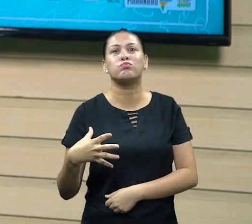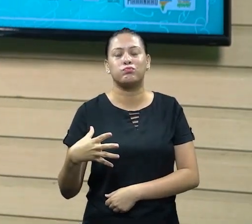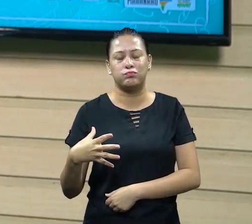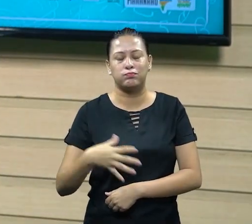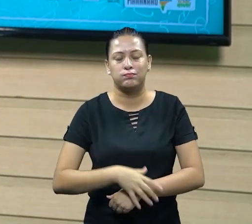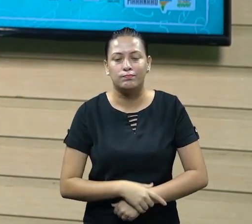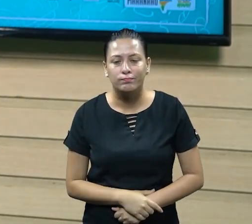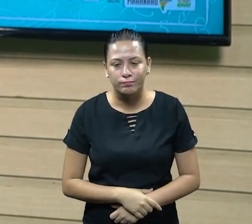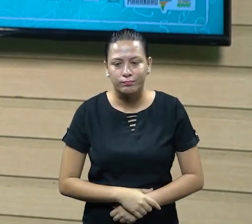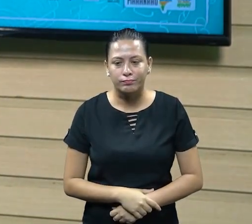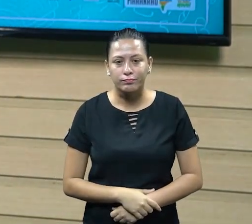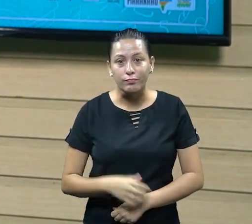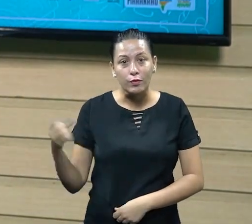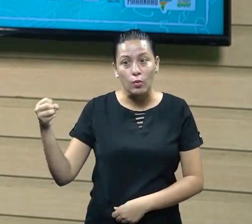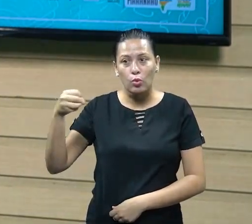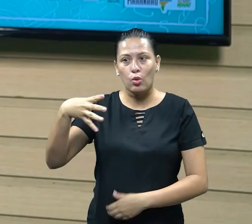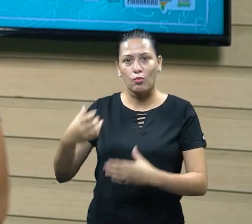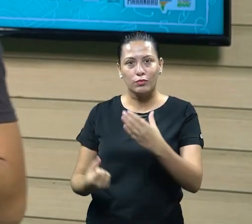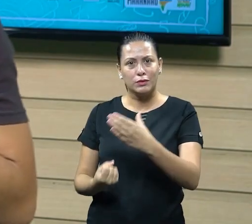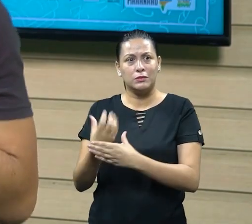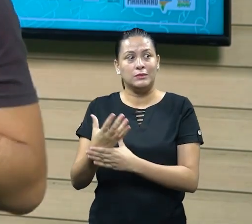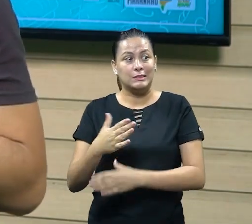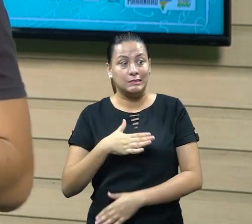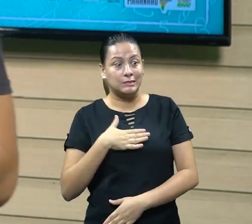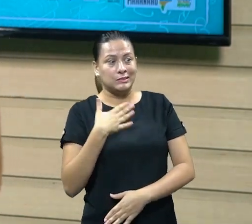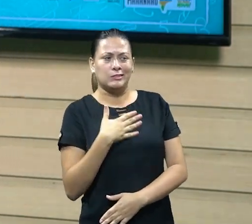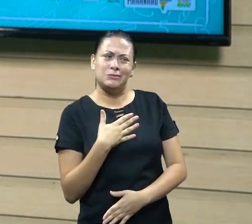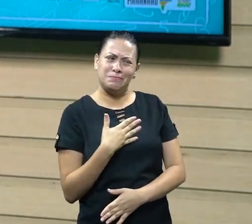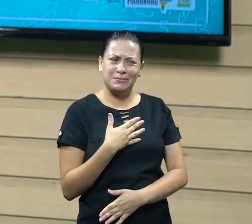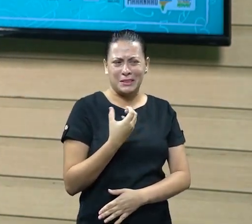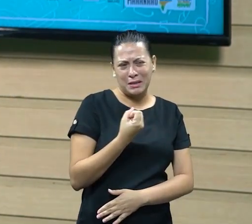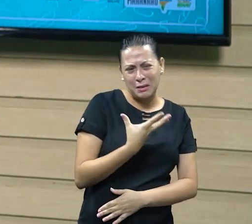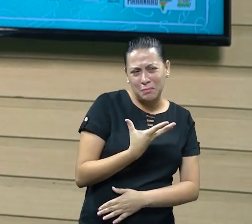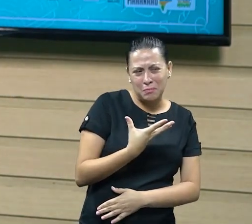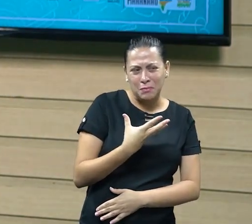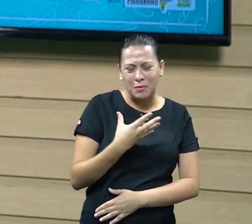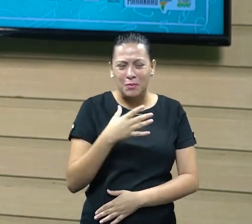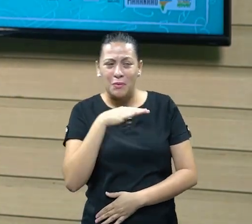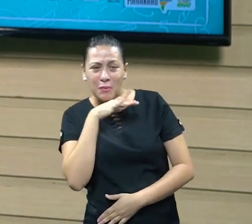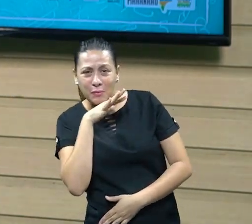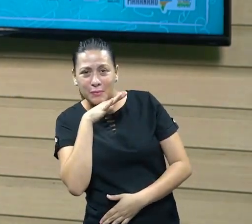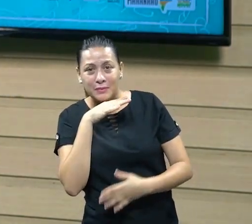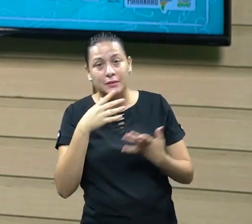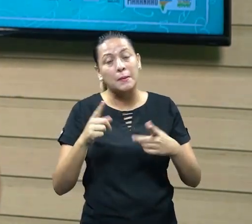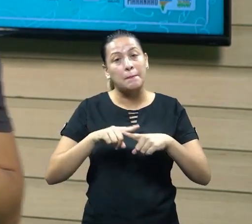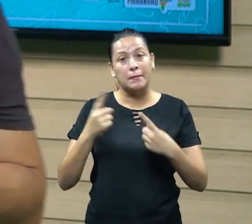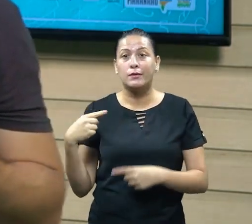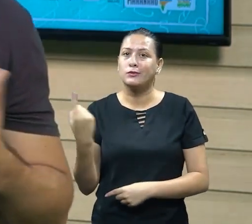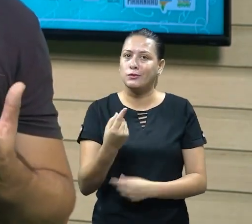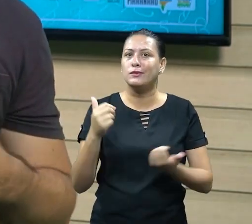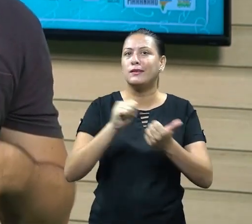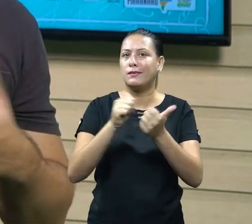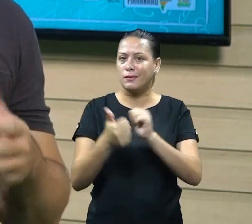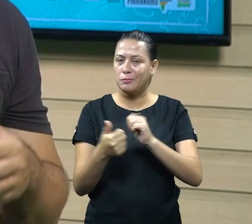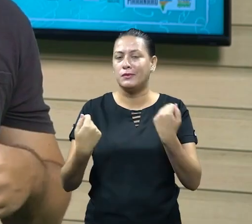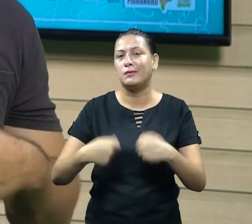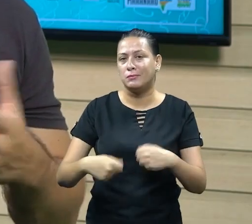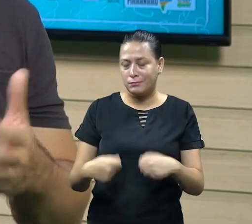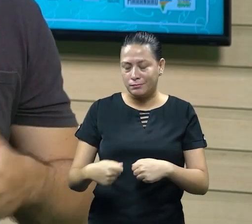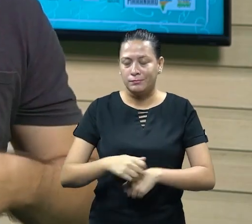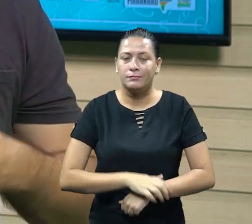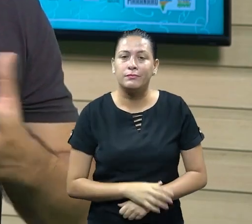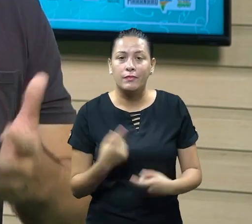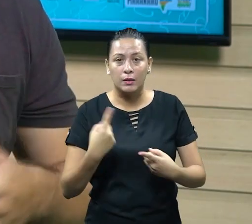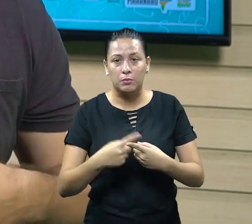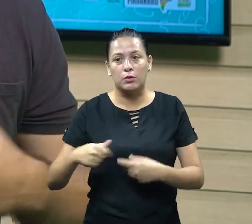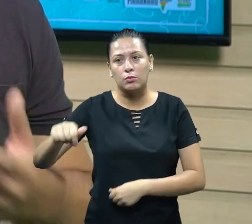tradicional. E toda vez que surge algo novo, às vezes cria um susto. Nossa, será que isso é bom? Será que isso presta? Mas a gente precisa se adaptar, que mais do que nunca o mercado de trabalho